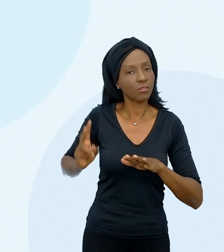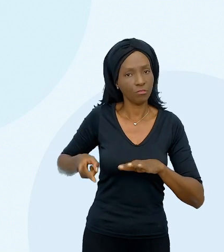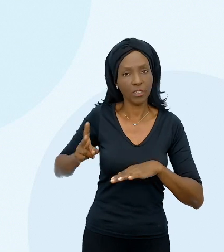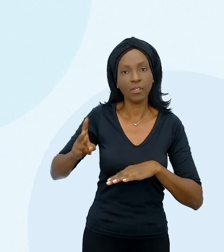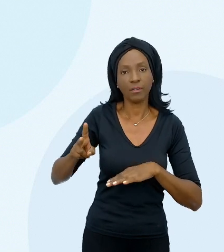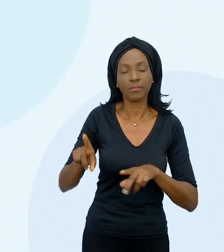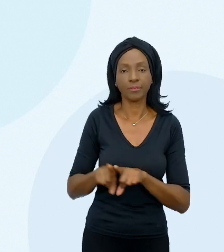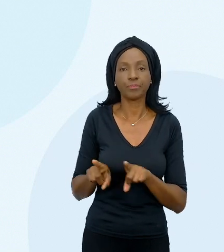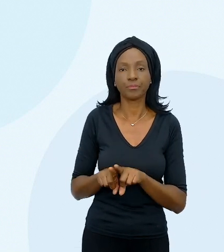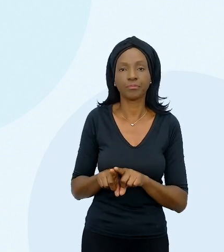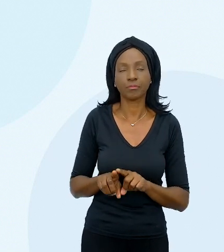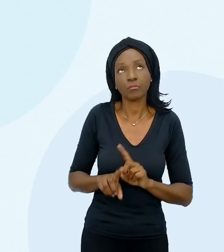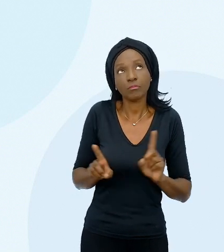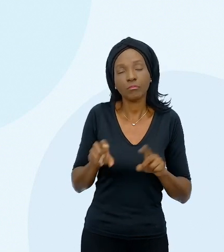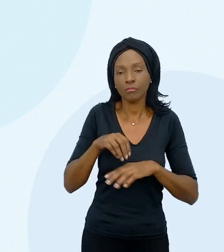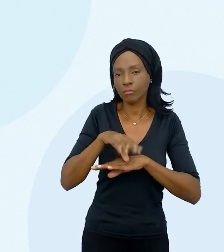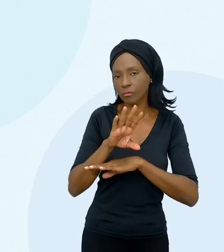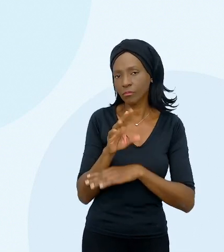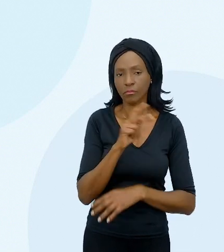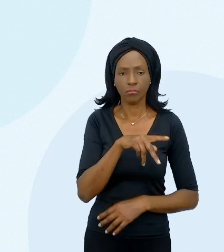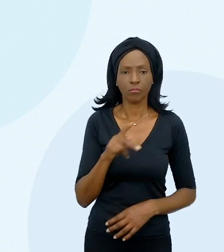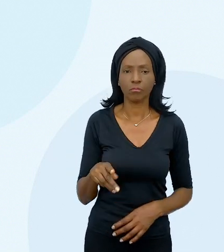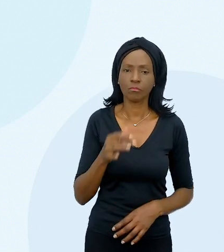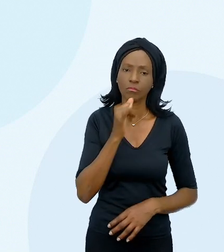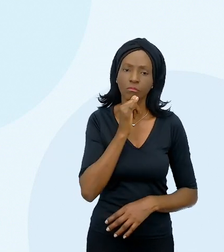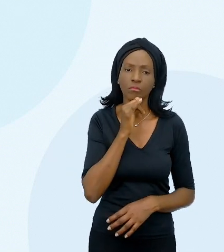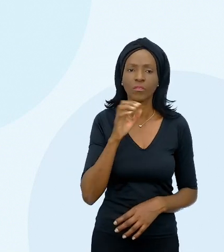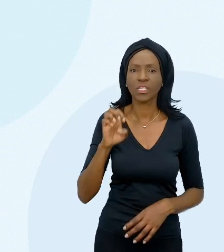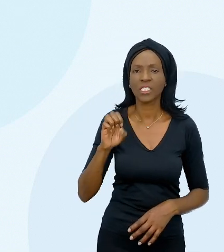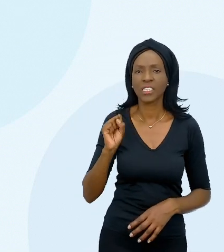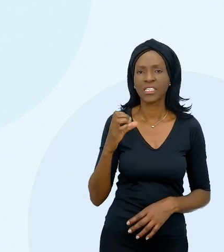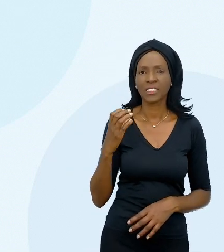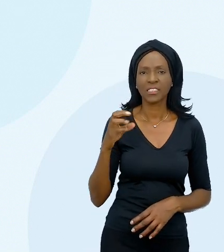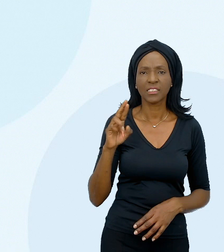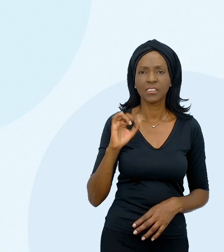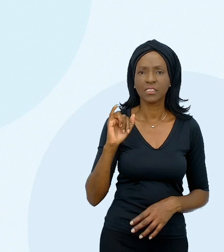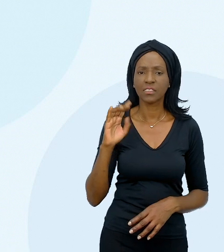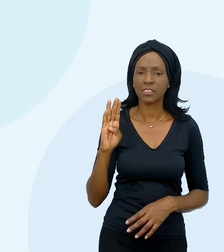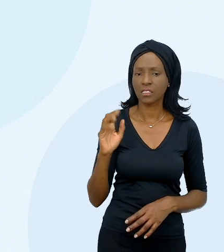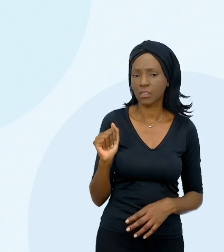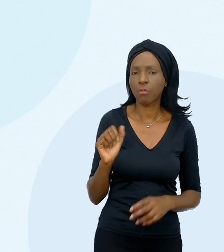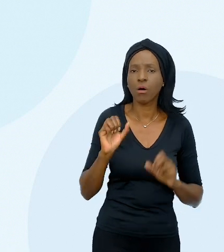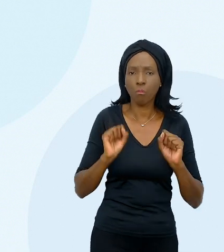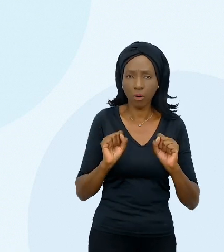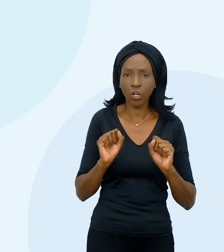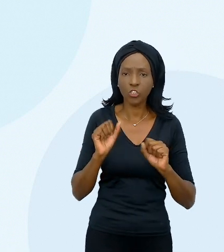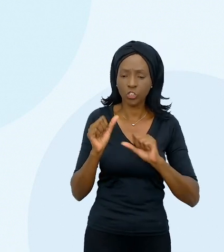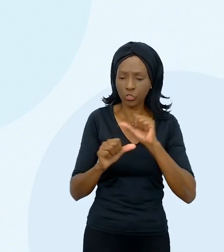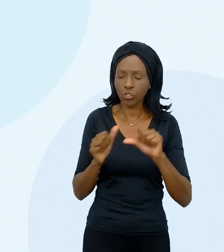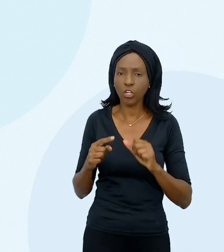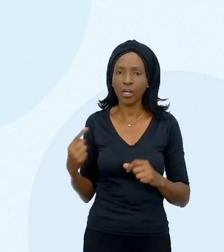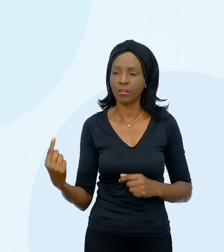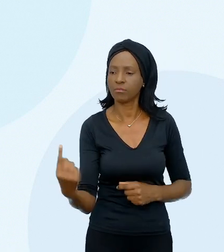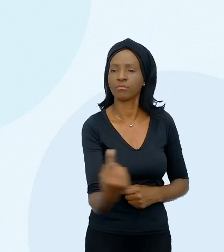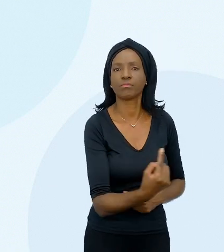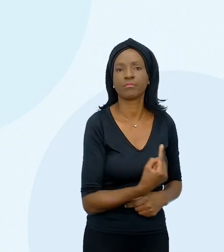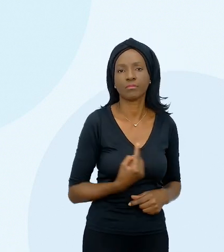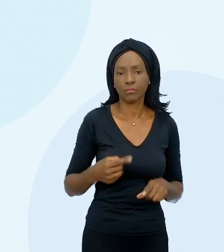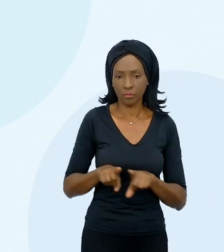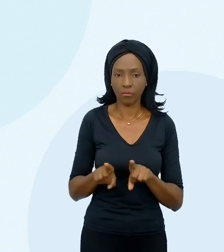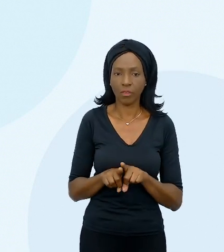Tem professores, por exemplo, que no caso do escriba faz rotacionar também. Os participantes, né, eles